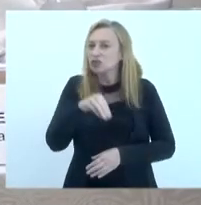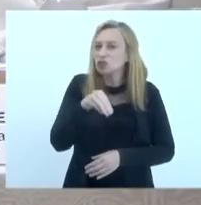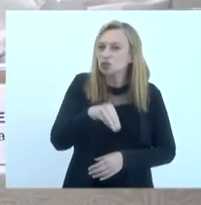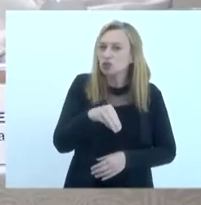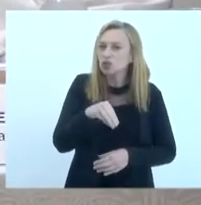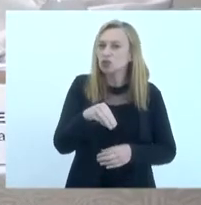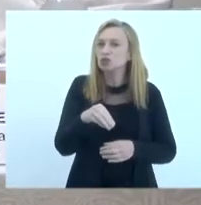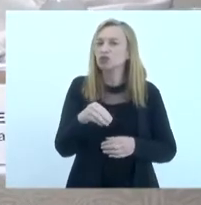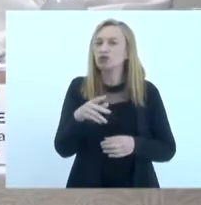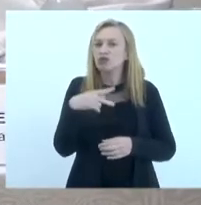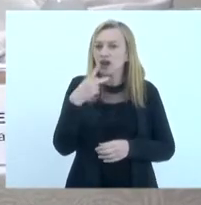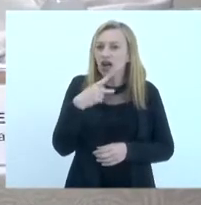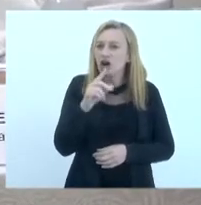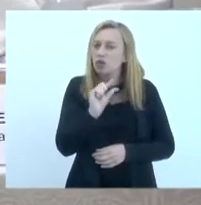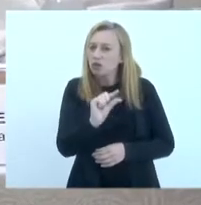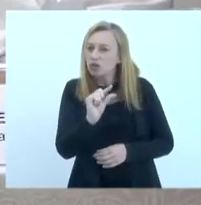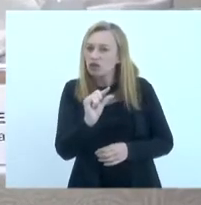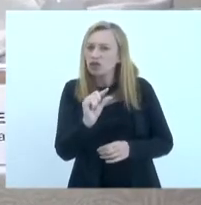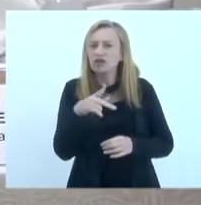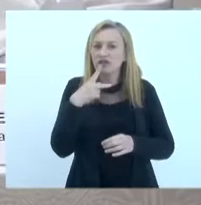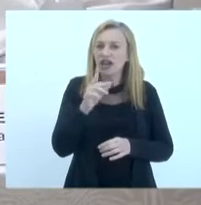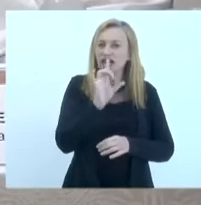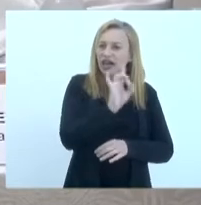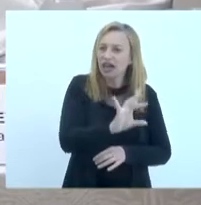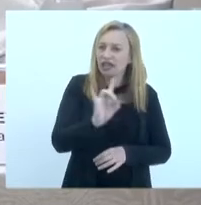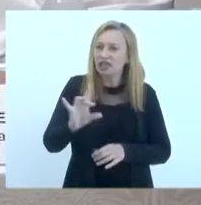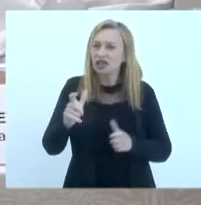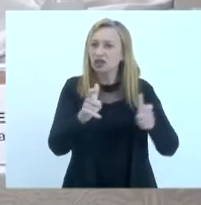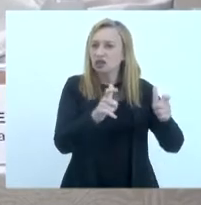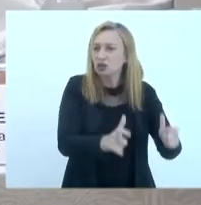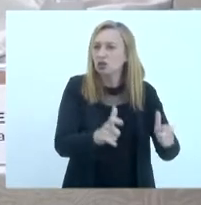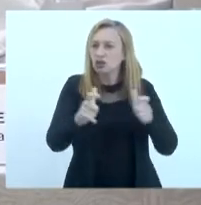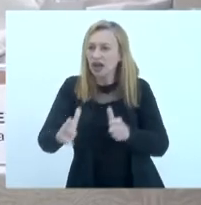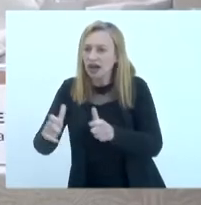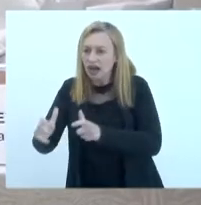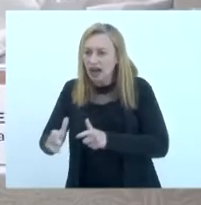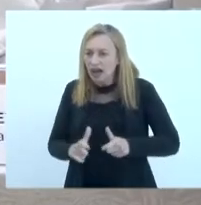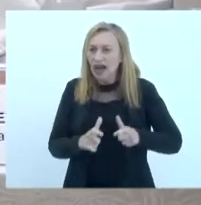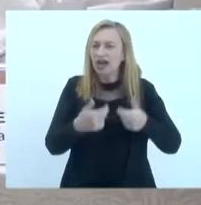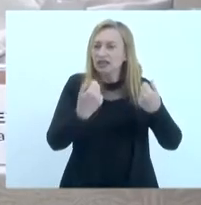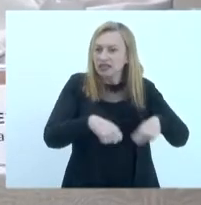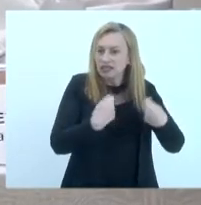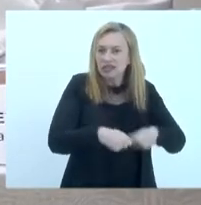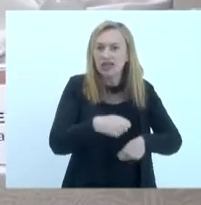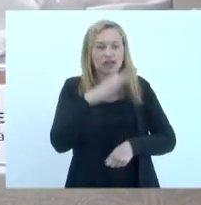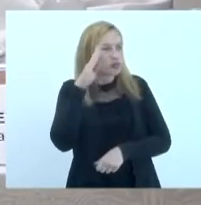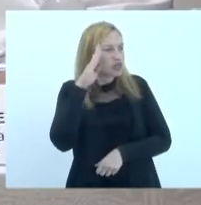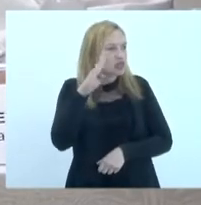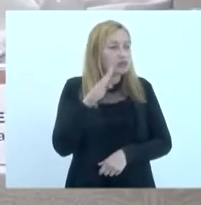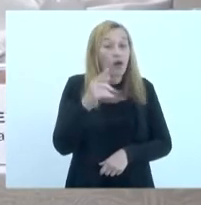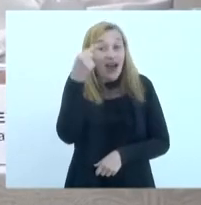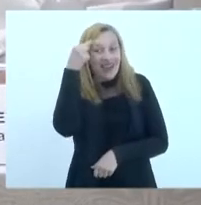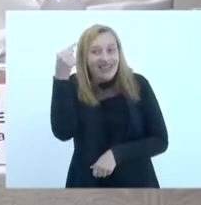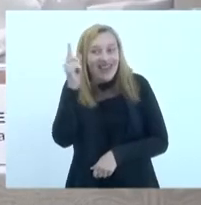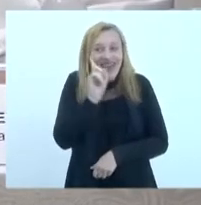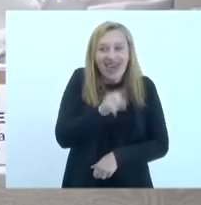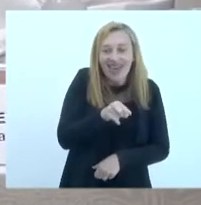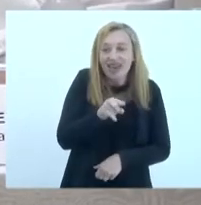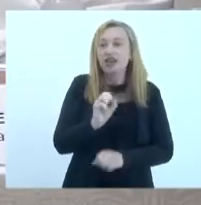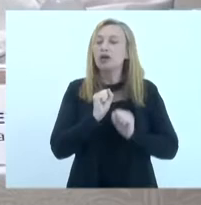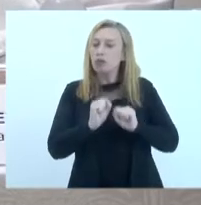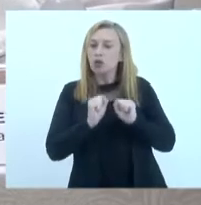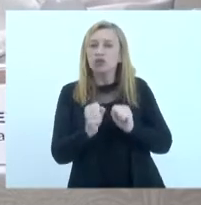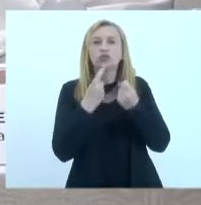uma saudação e dizer que cada área dá necessidade, dá prioridade. A ideia é que a gente